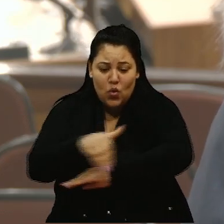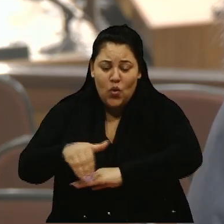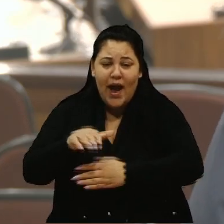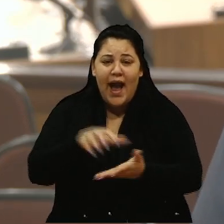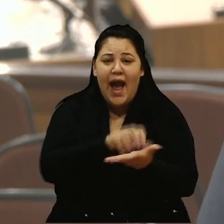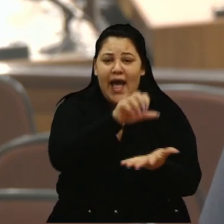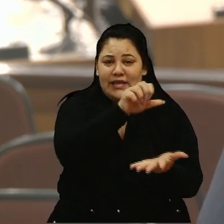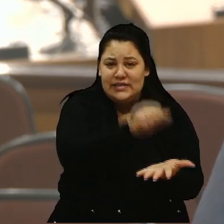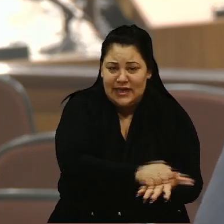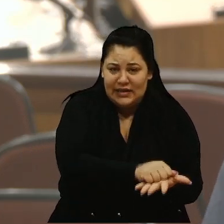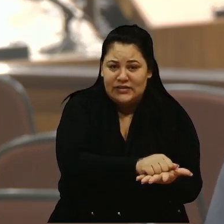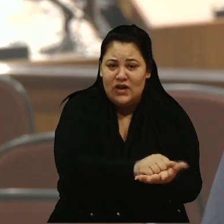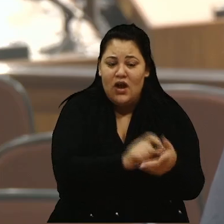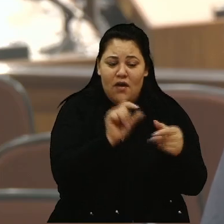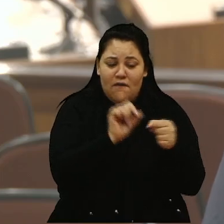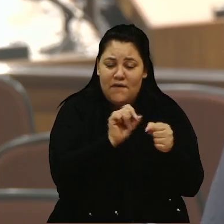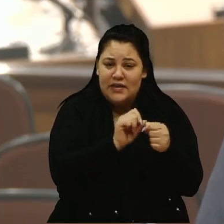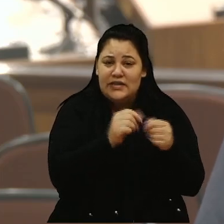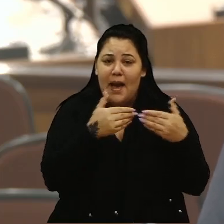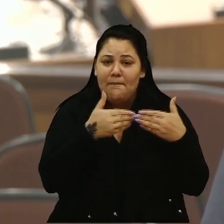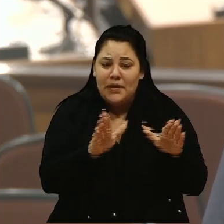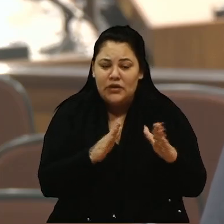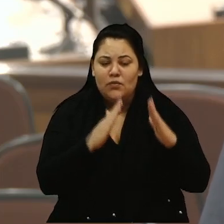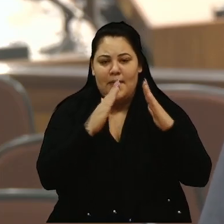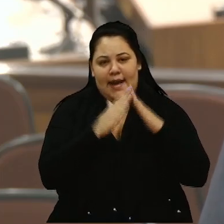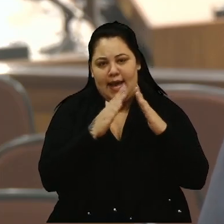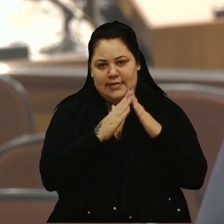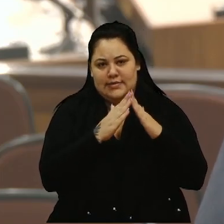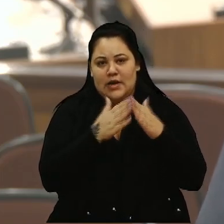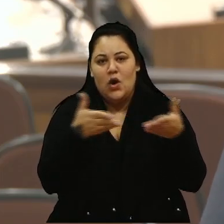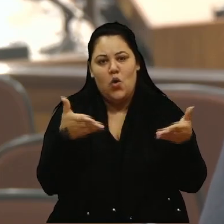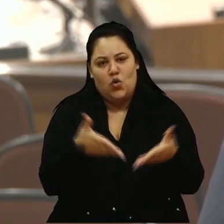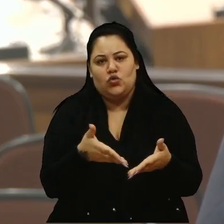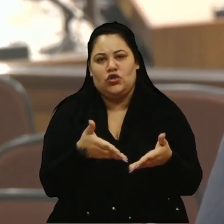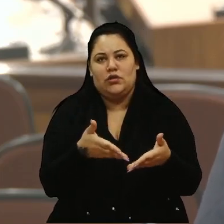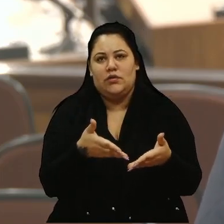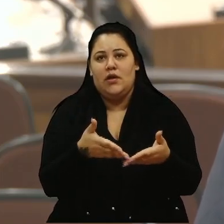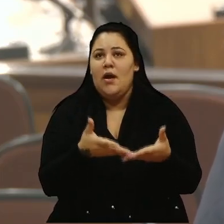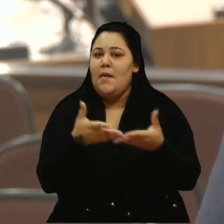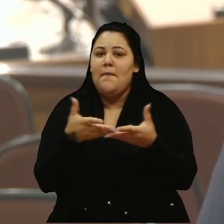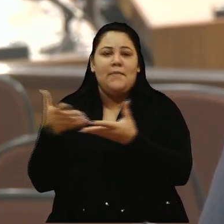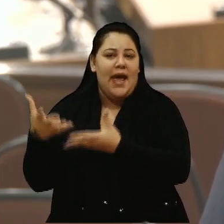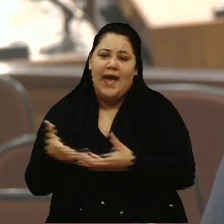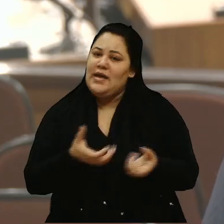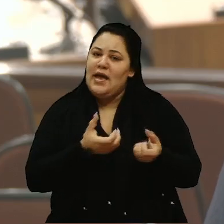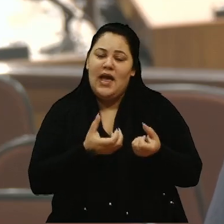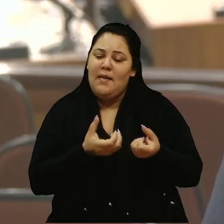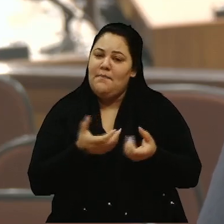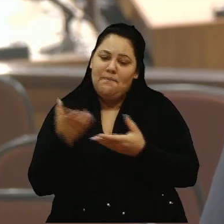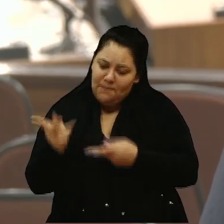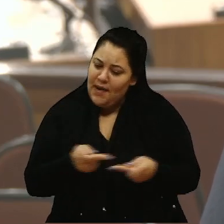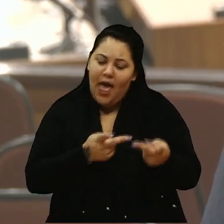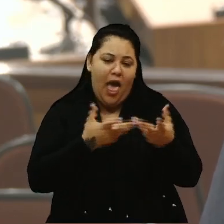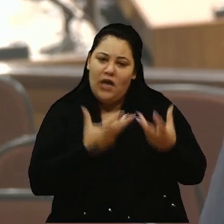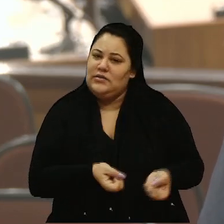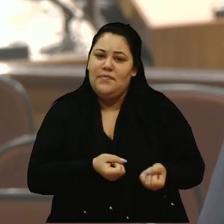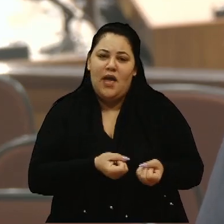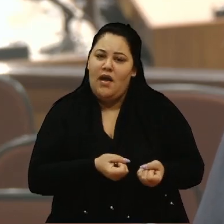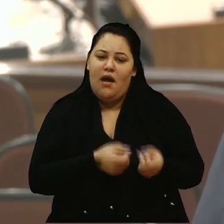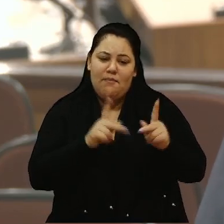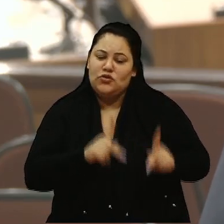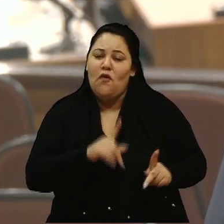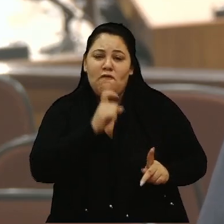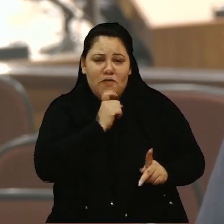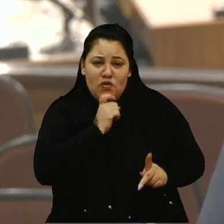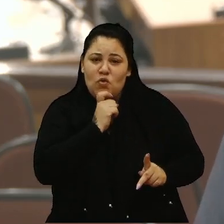cadastrados, está abrindo uma casa a partir de hoje para receber essas pessoas nesse frio que a gente sabe que vai